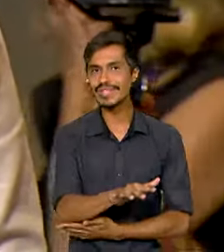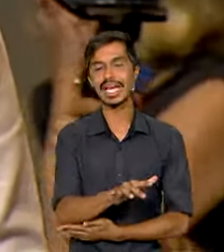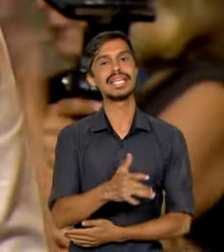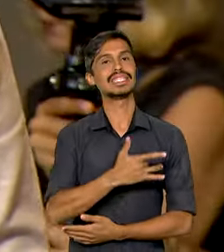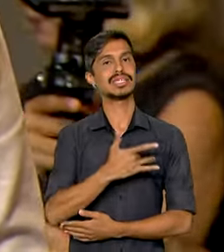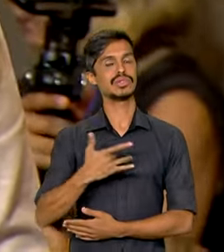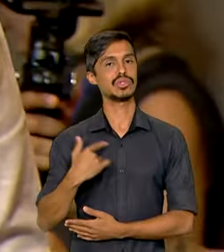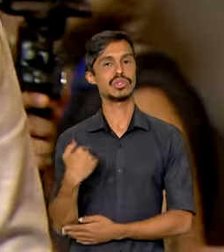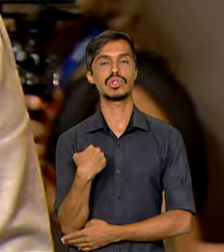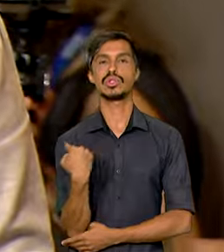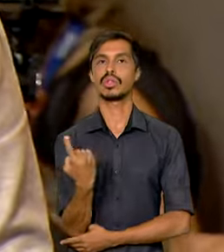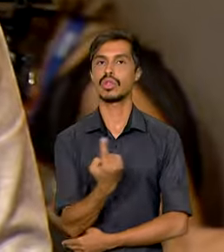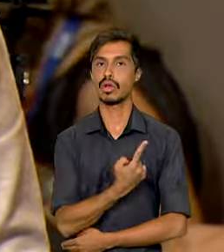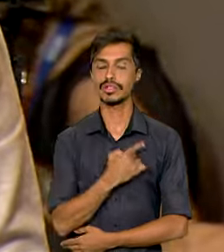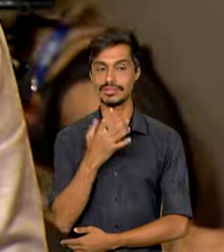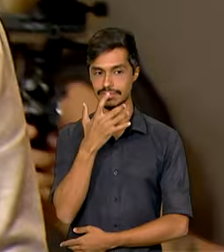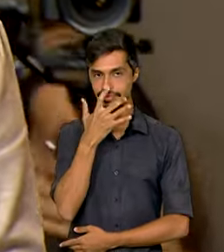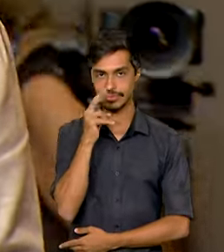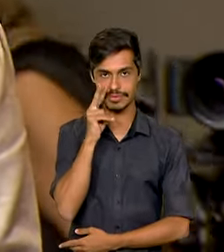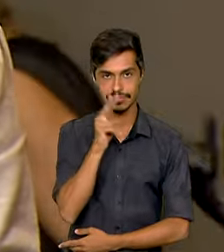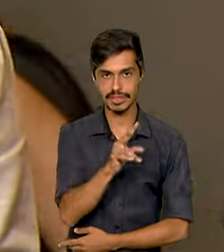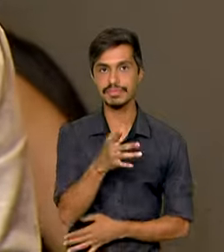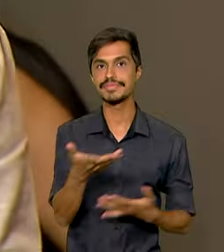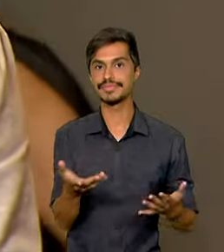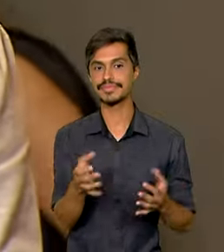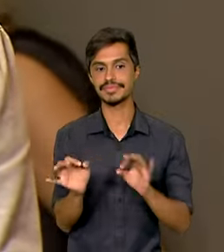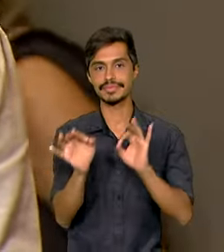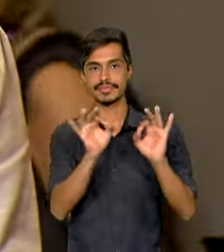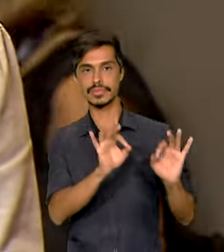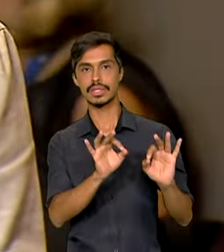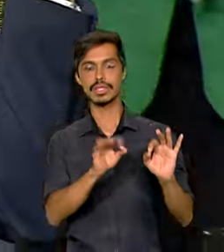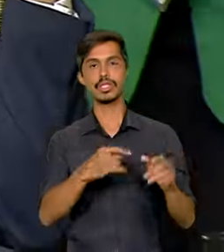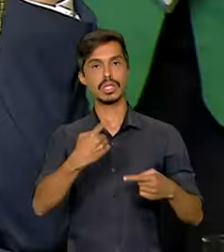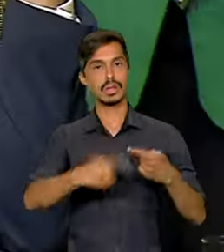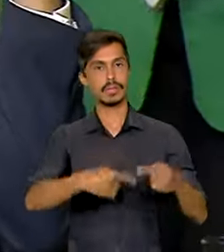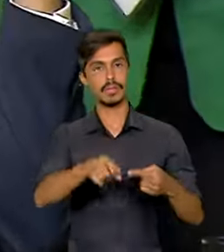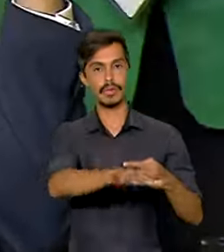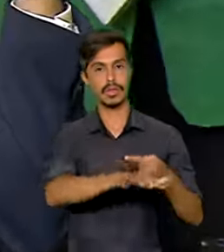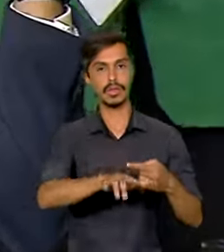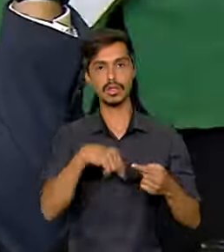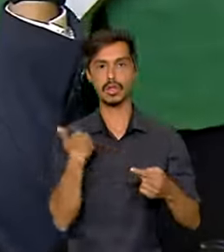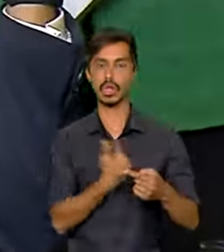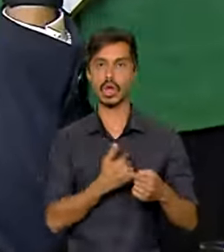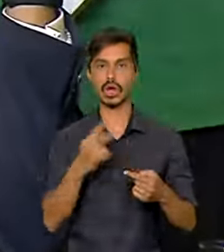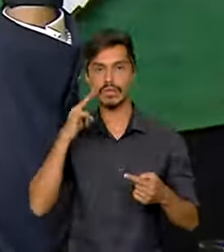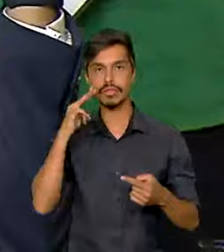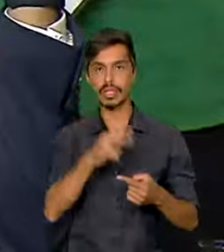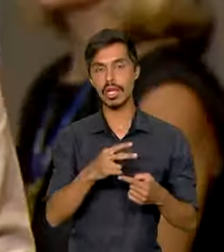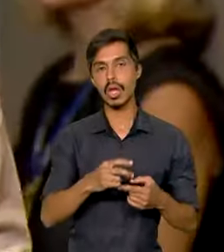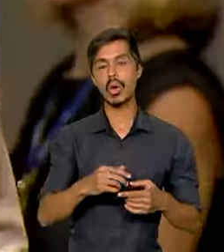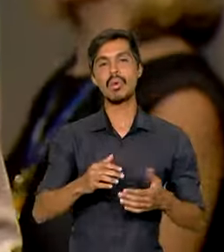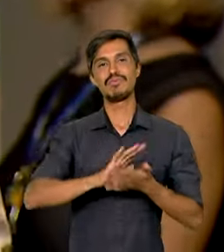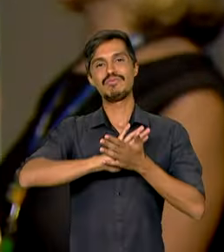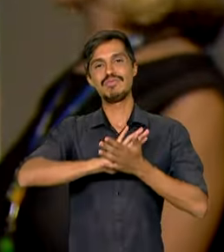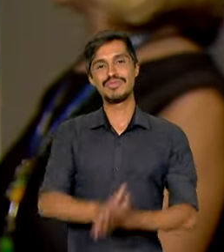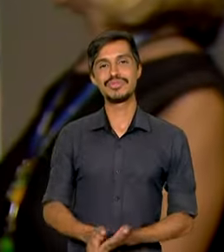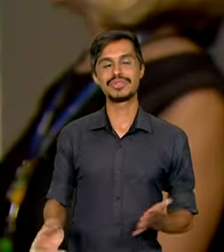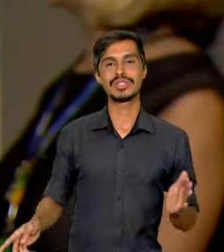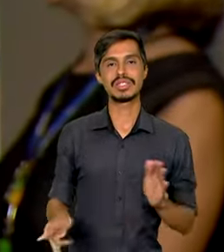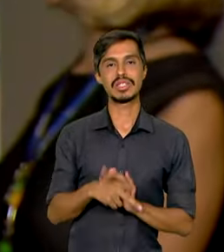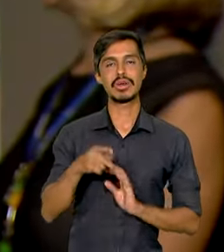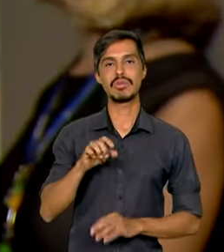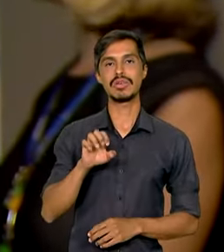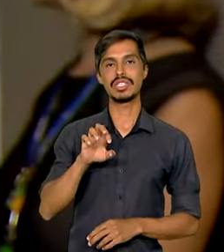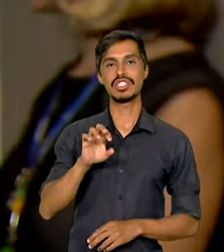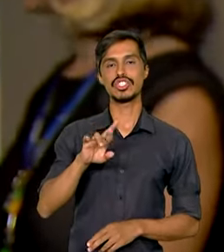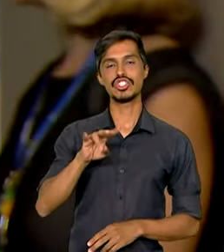saúde, nós bem presenciamos. E no campo da política, nós assistimos ao estrago, né, que o Steven Bannon fez